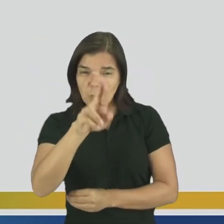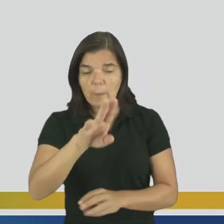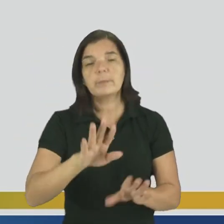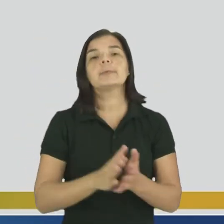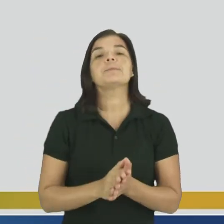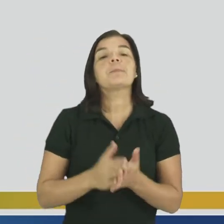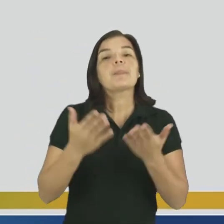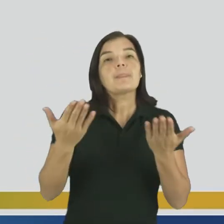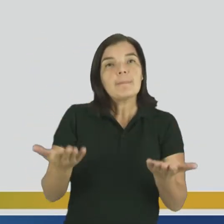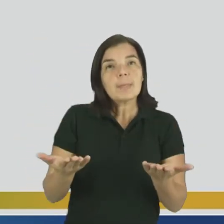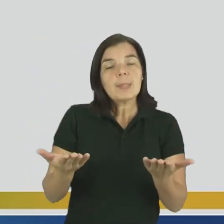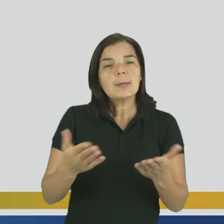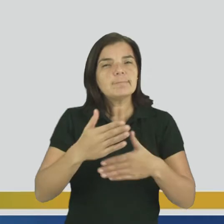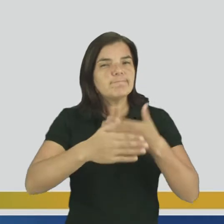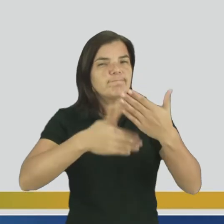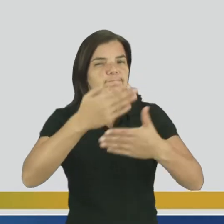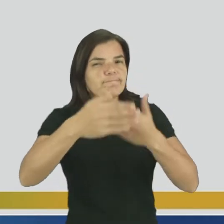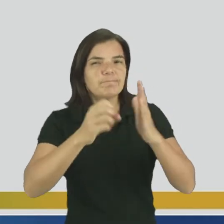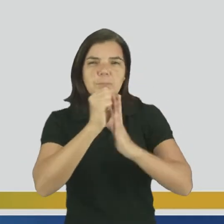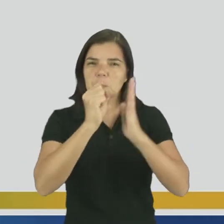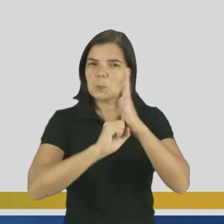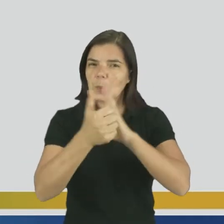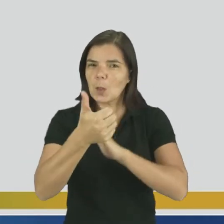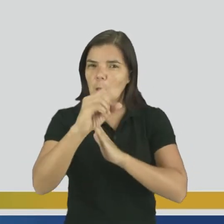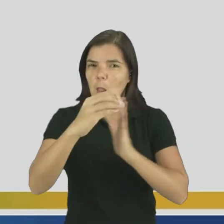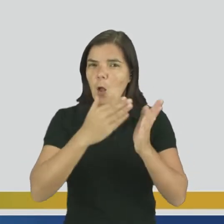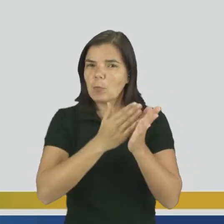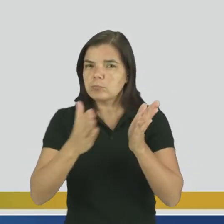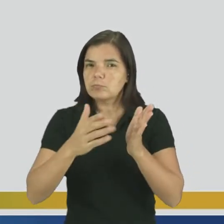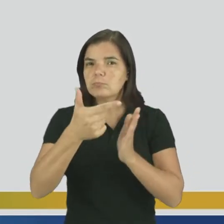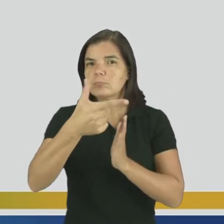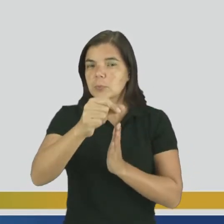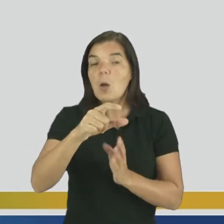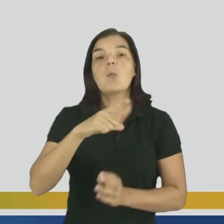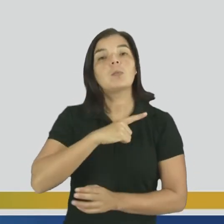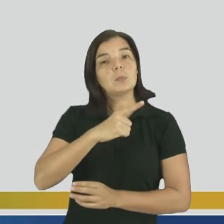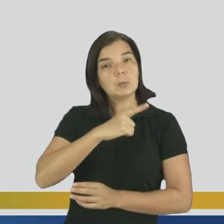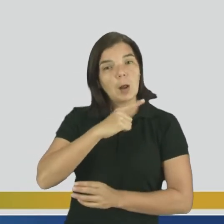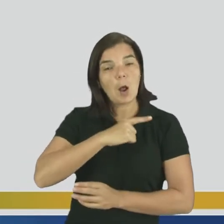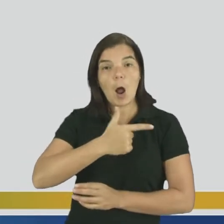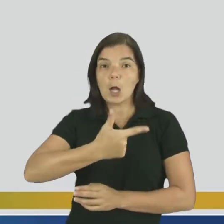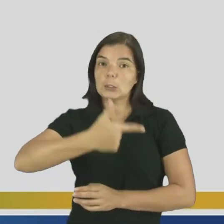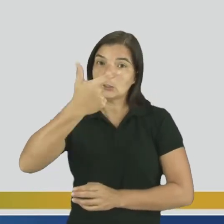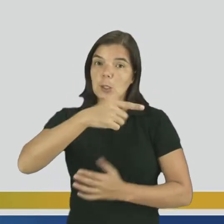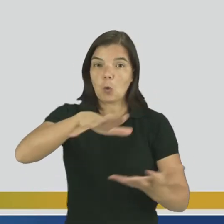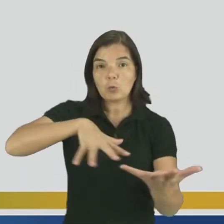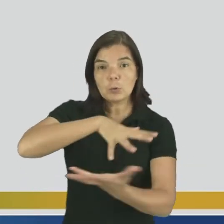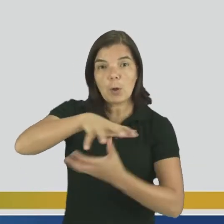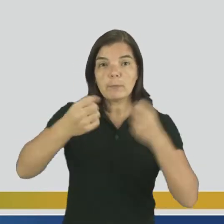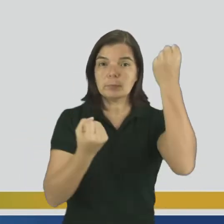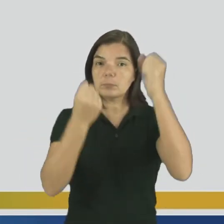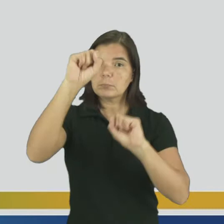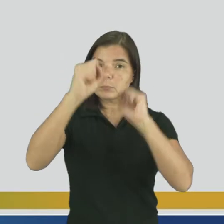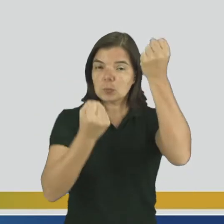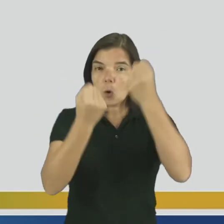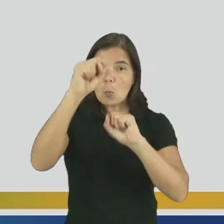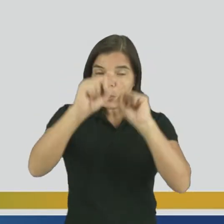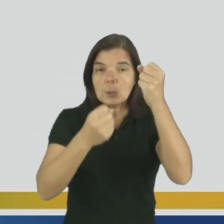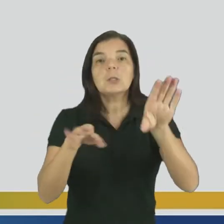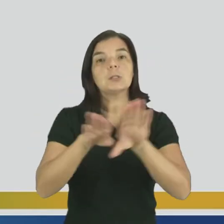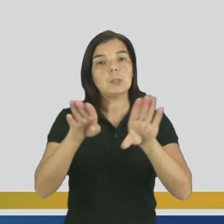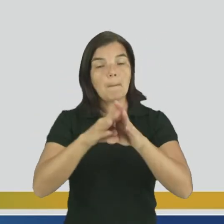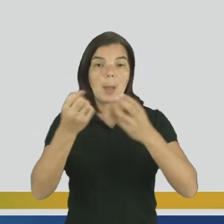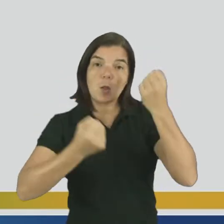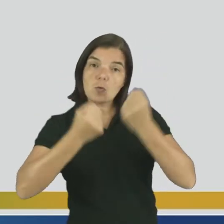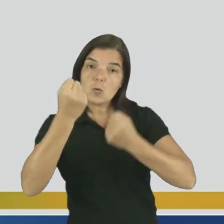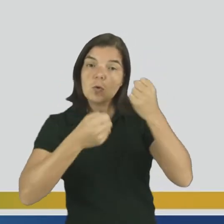vulcanizada. Na passagem do 19 para o 20, nós vamos ter aí, né, a segunda revolução industrial, a indústria